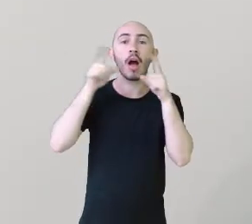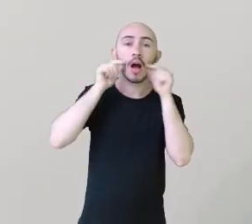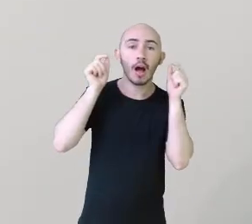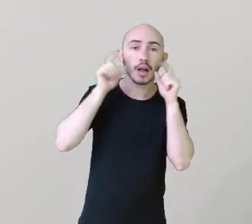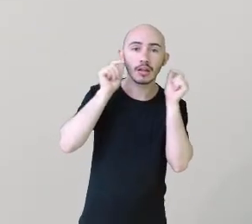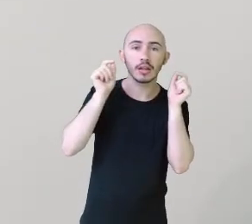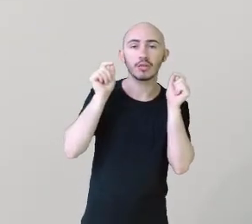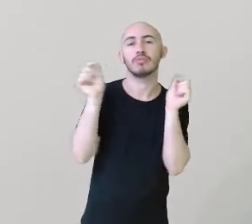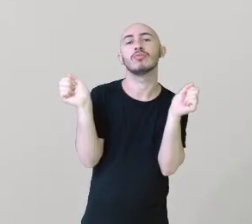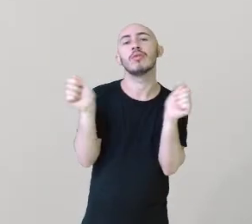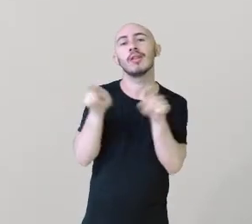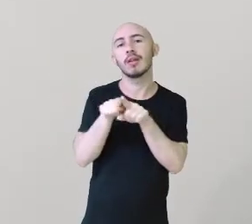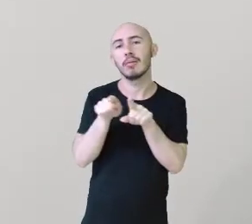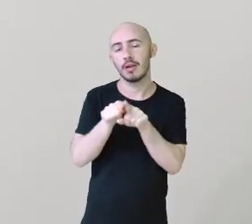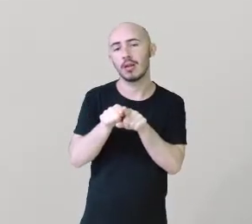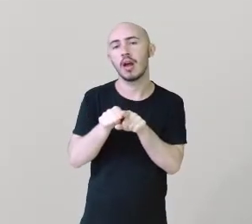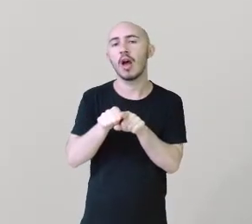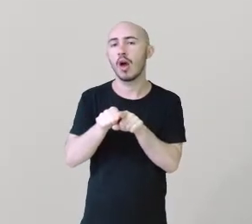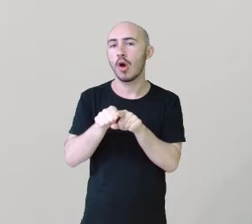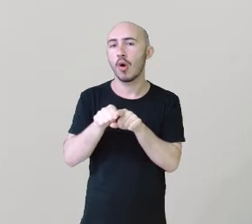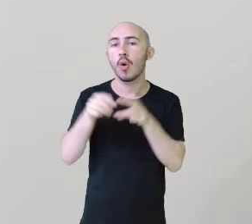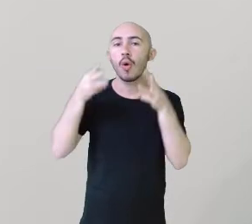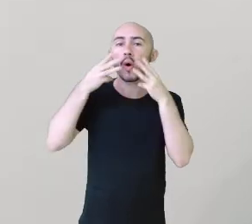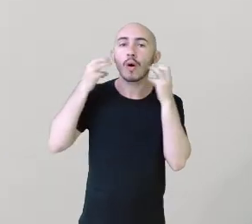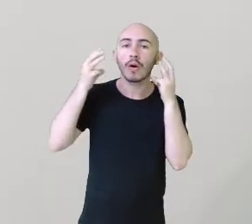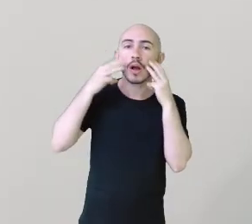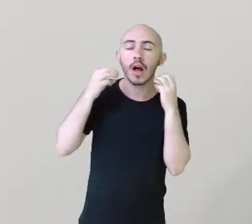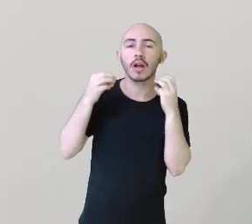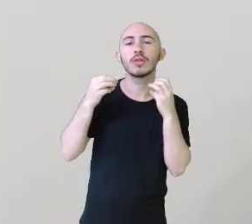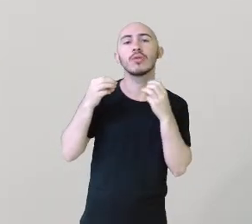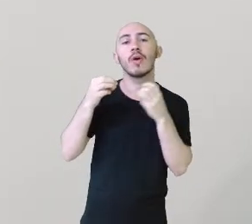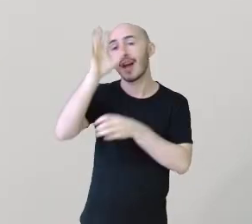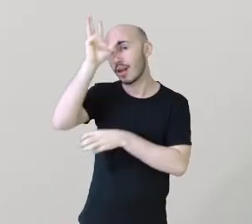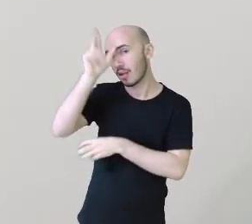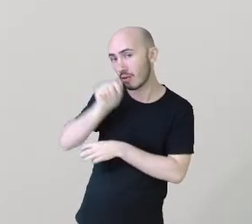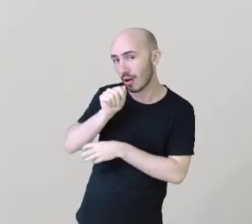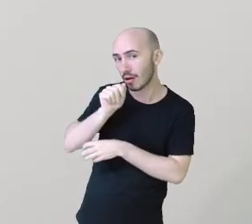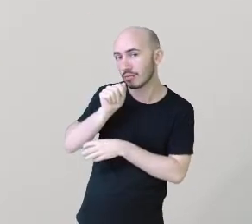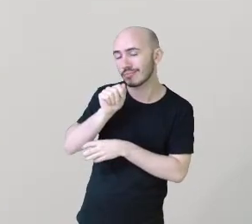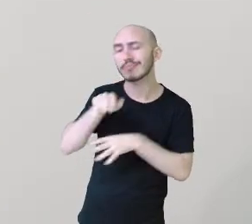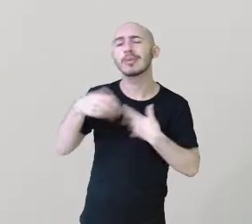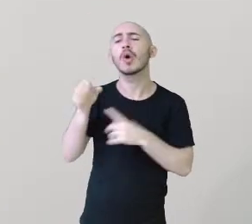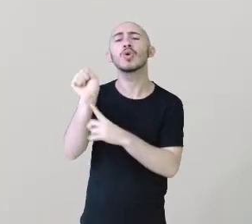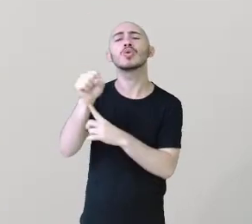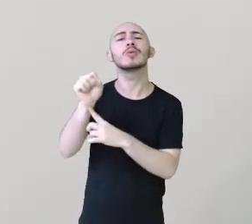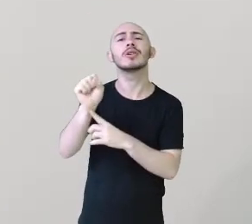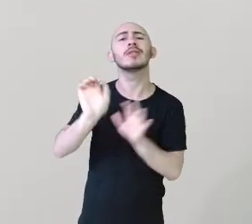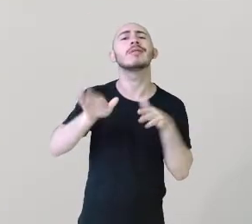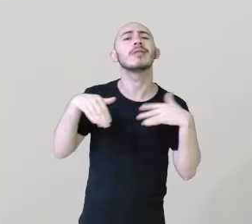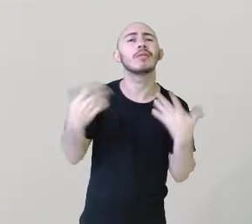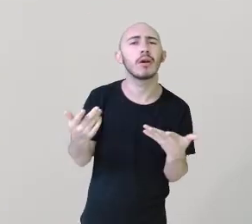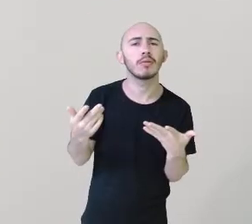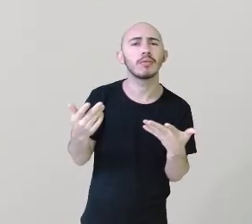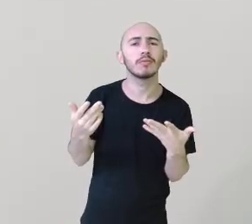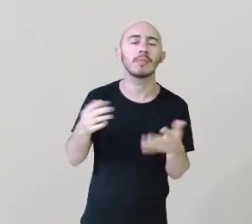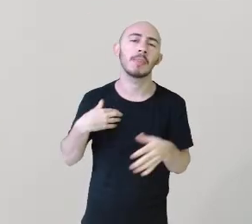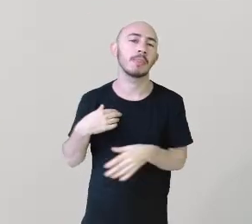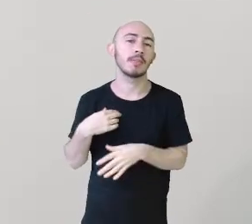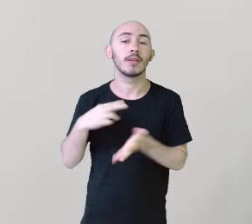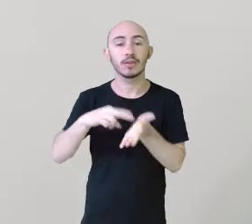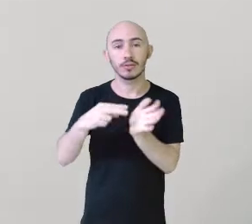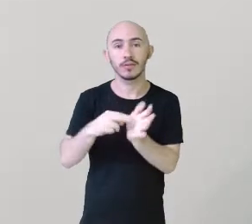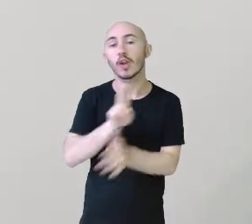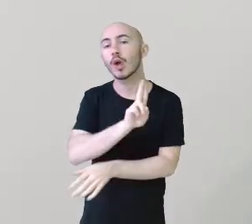o gato e o galo. Onde é que estão os substantivos? Substantivo é a palavra que dá nome aos seres e objetos. Então, aí eu